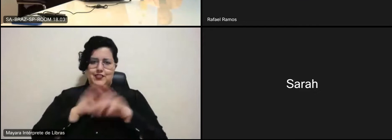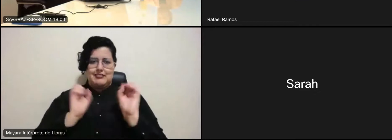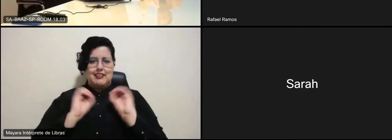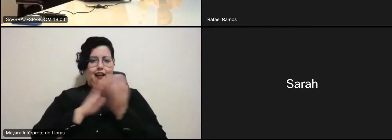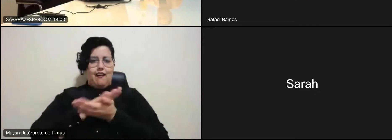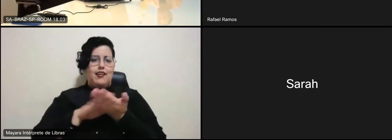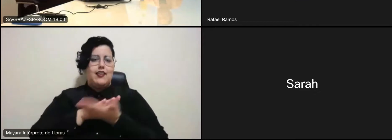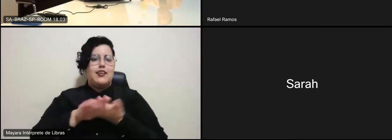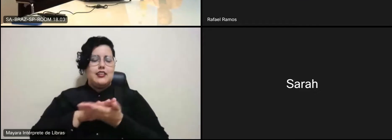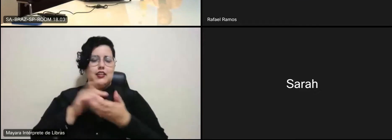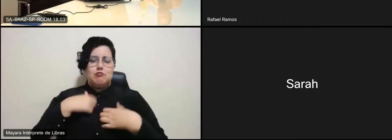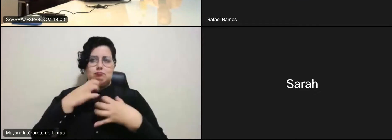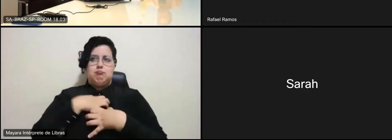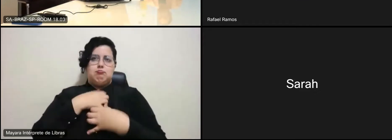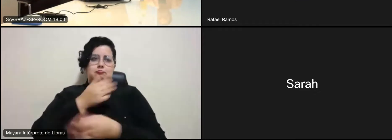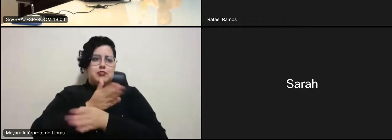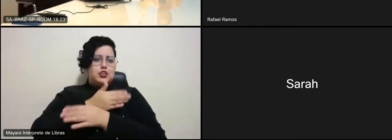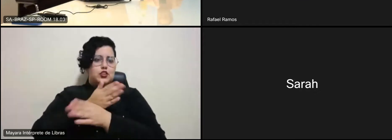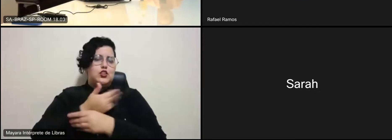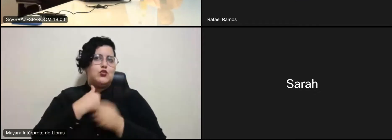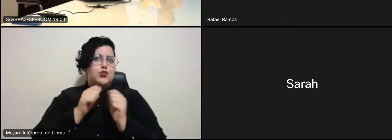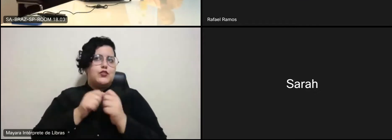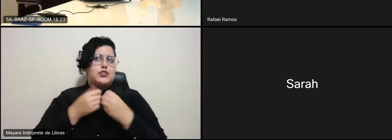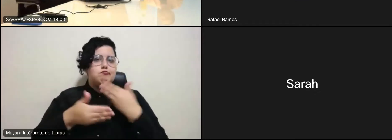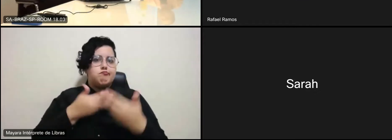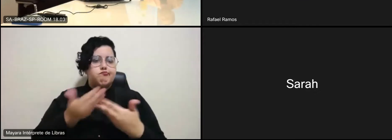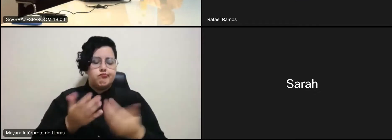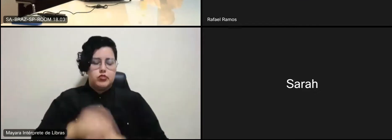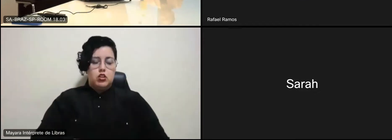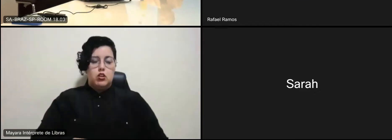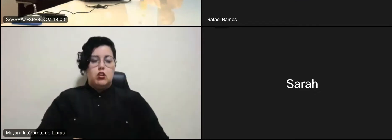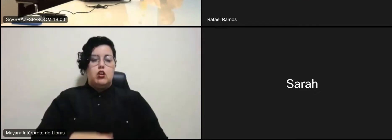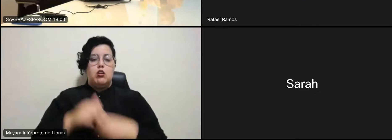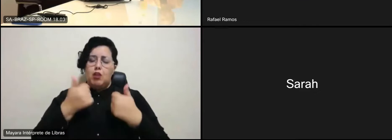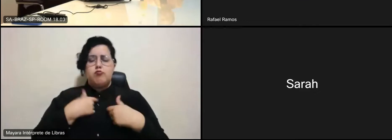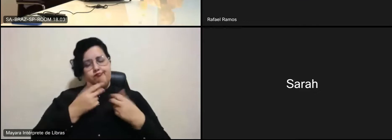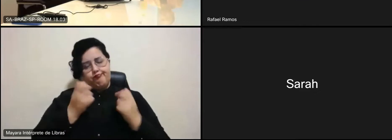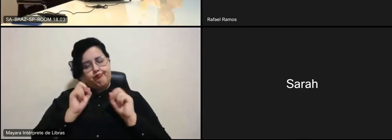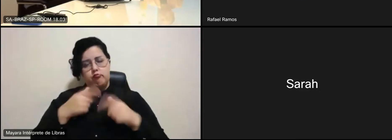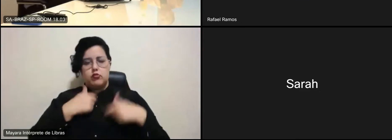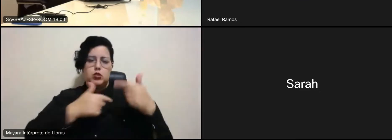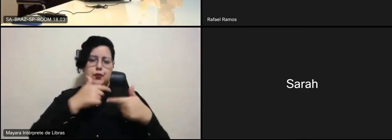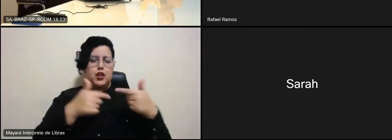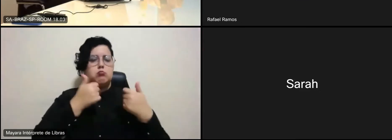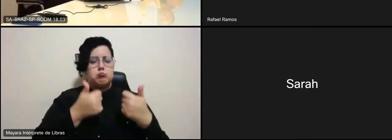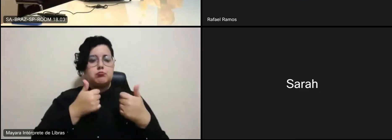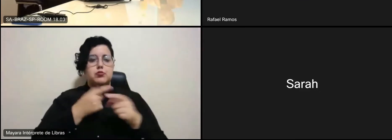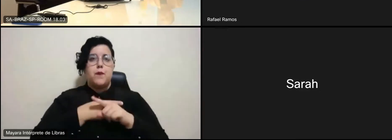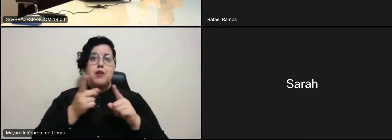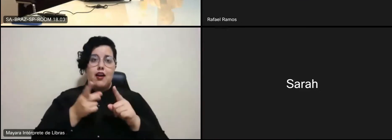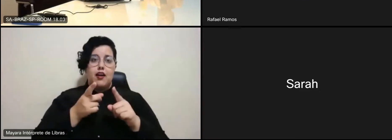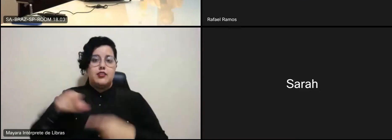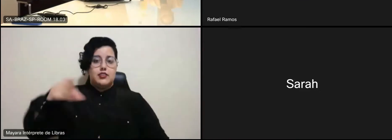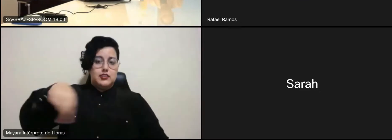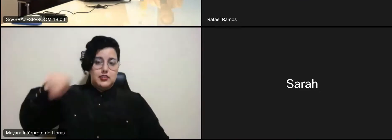deixou sem um norte. Eu não sabia para onde seguir, o que fazer. E aí eu voltei a trabalhar. E aí a gente se pergunta, mas o que que os meus colegas